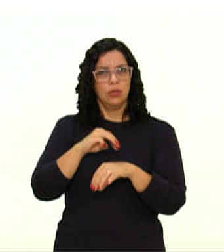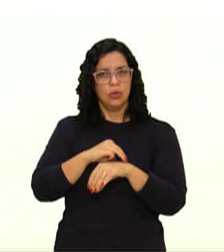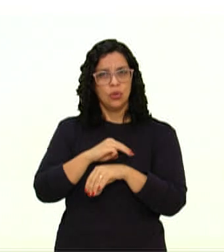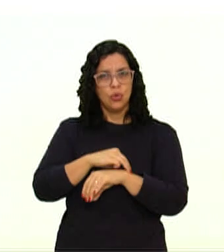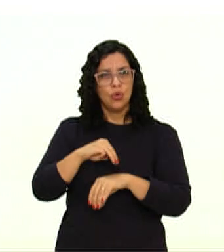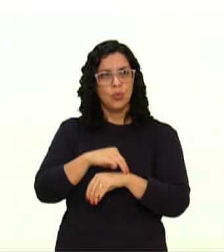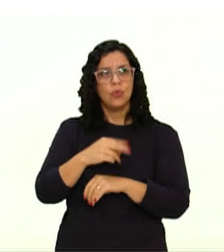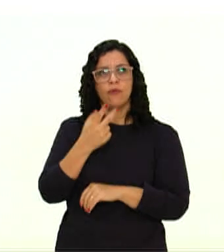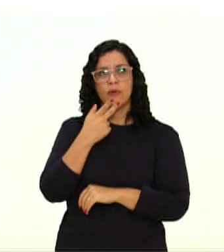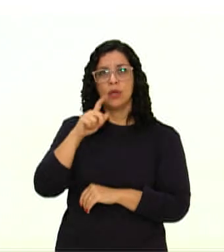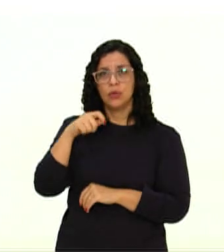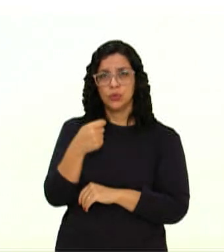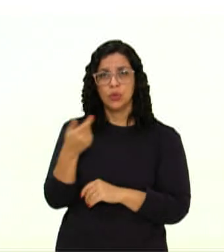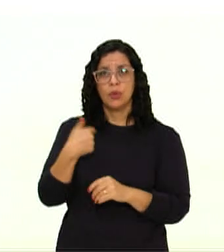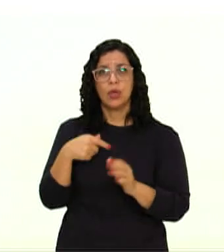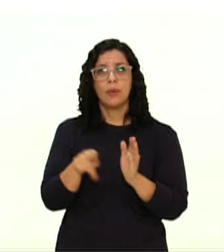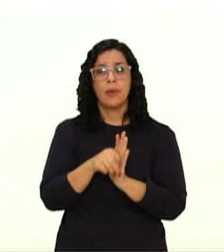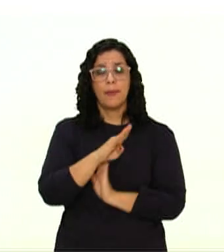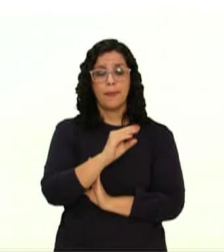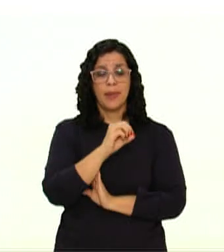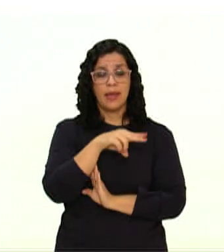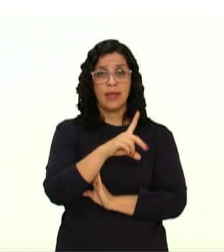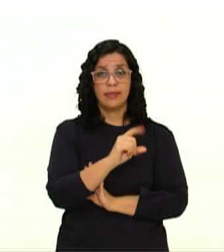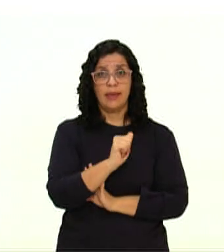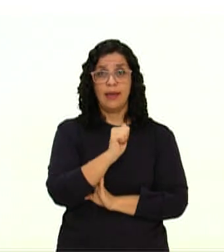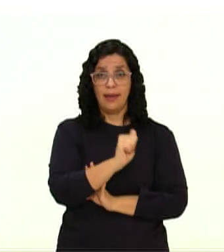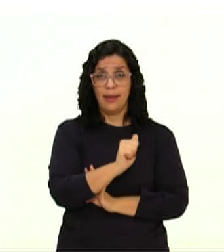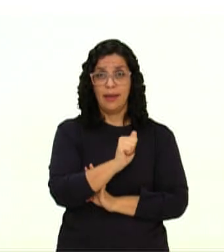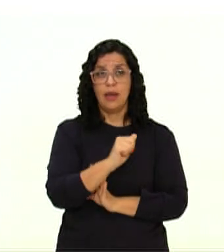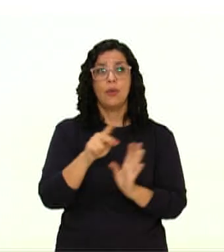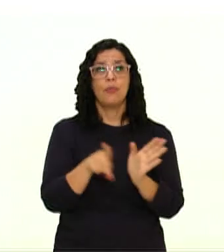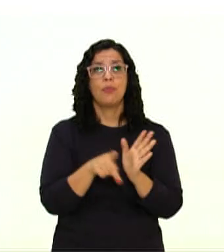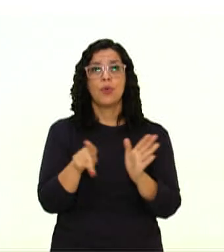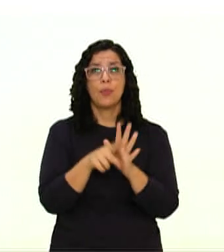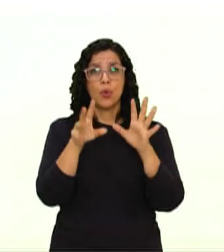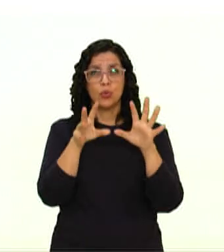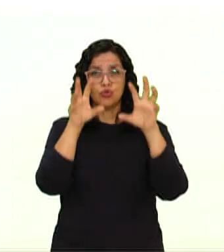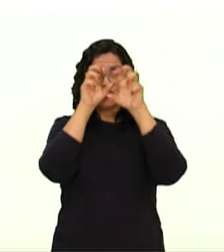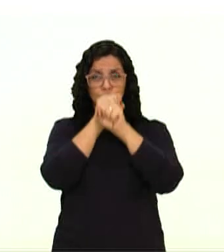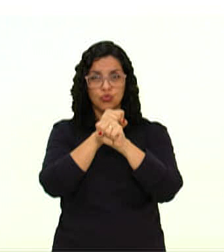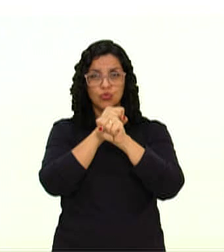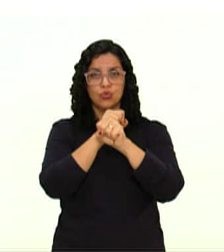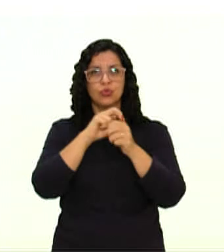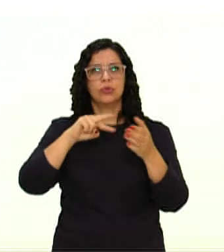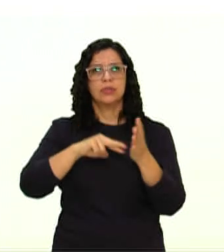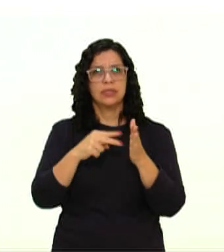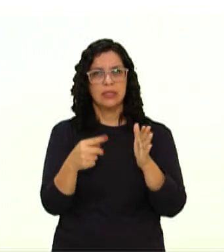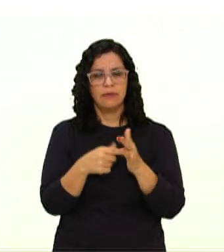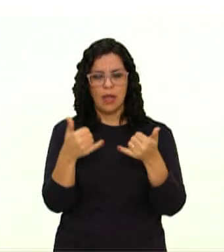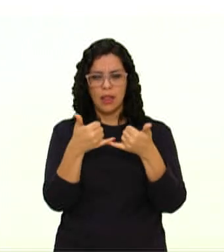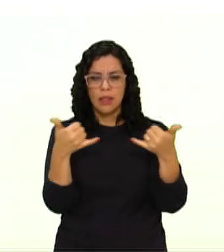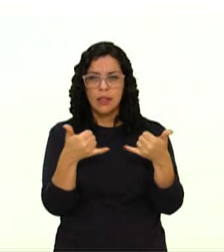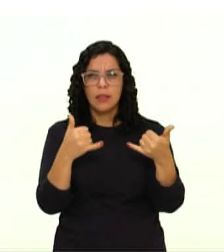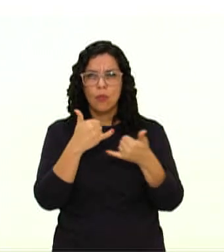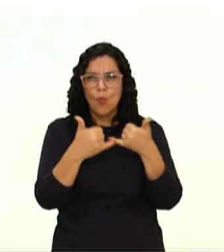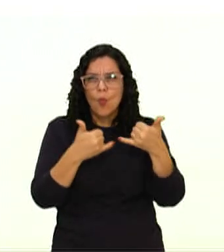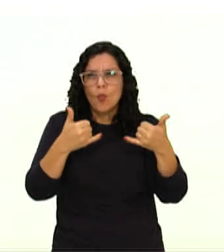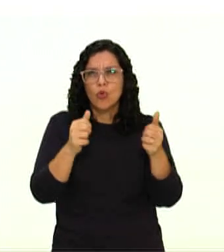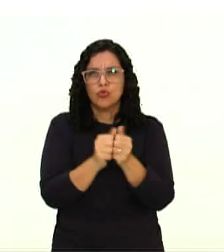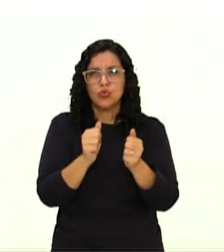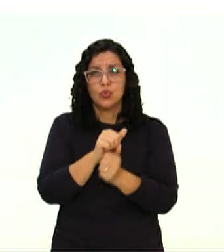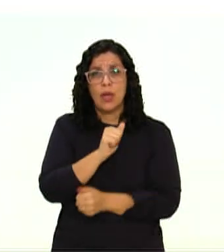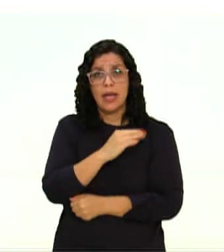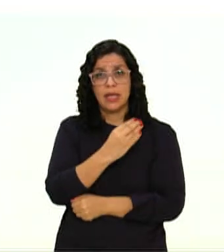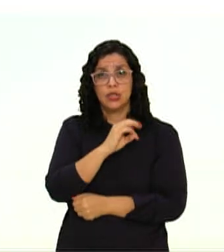a gente vai chamar de banda A, ou seja, a parte da faixa escura, né, formada por filamentos finos de